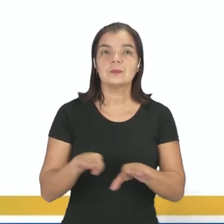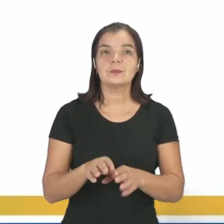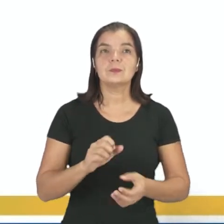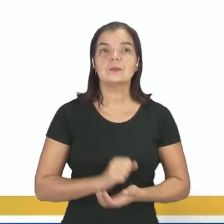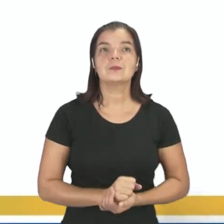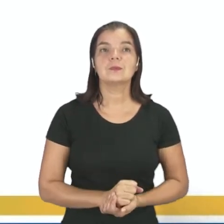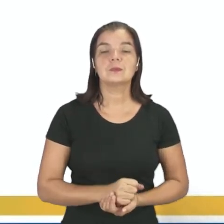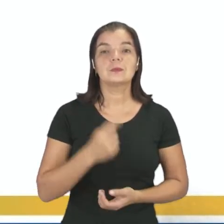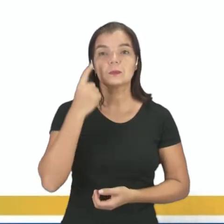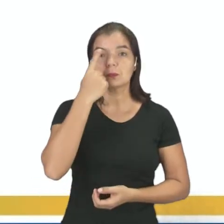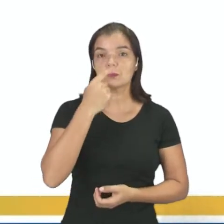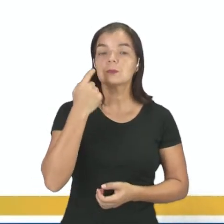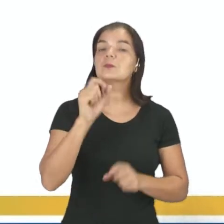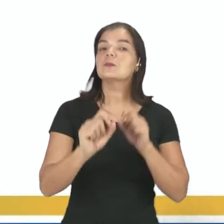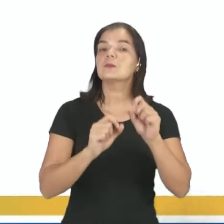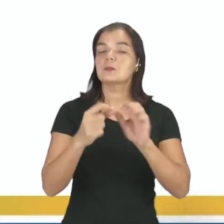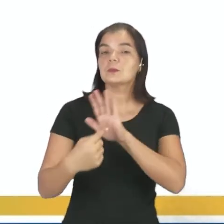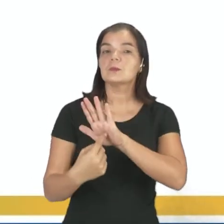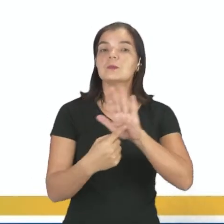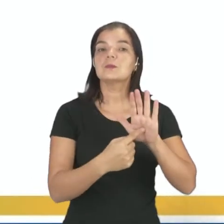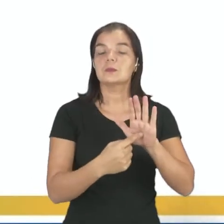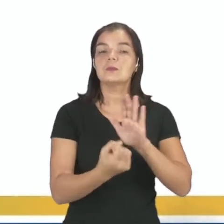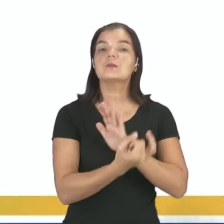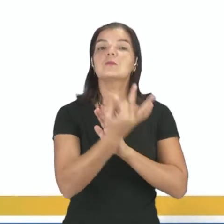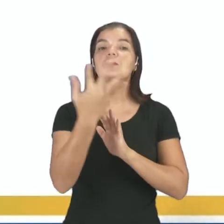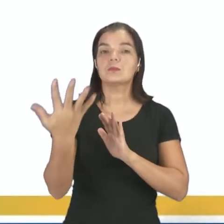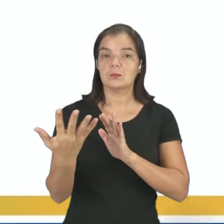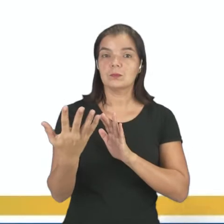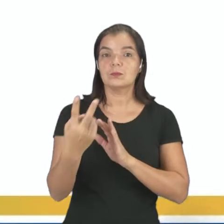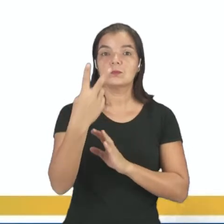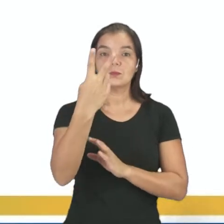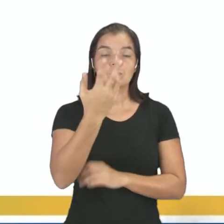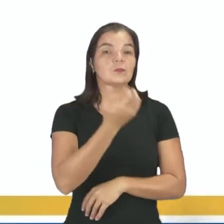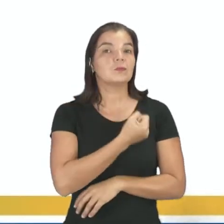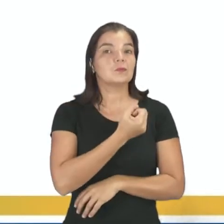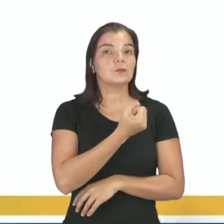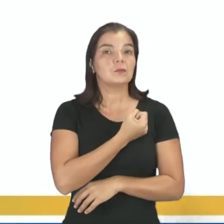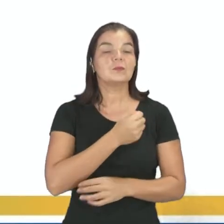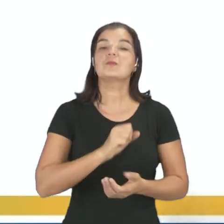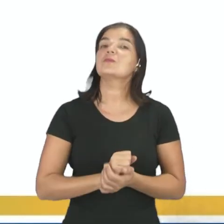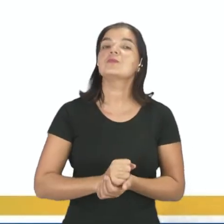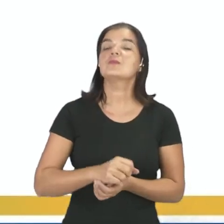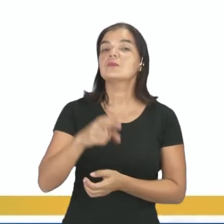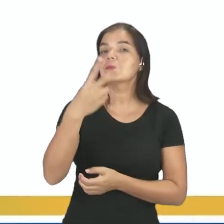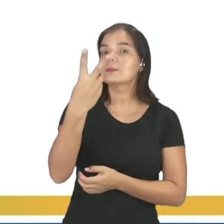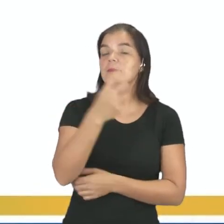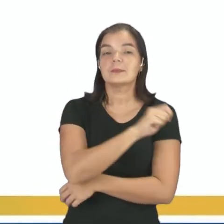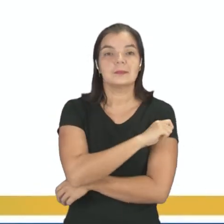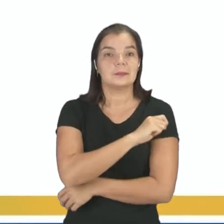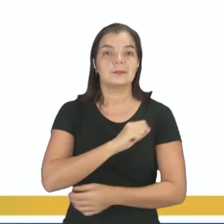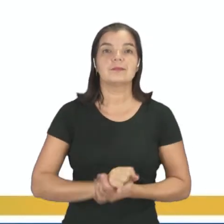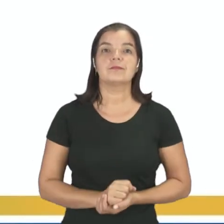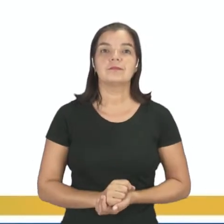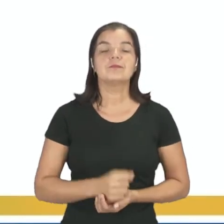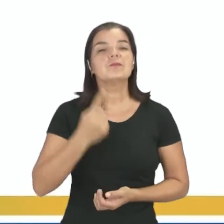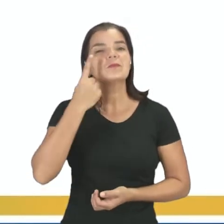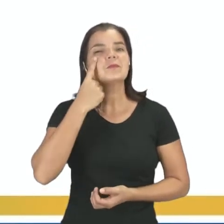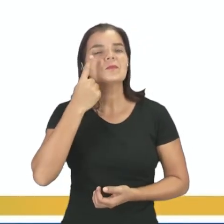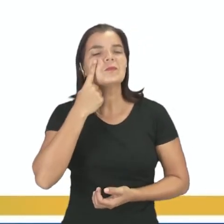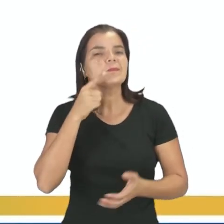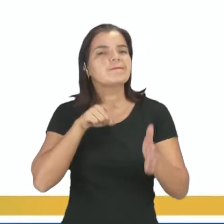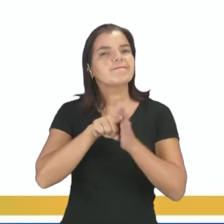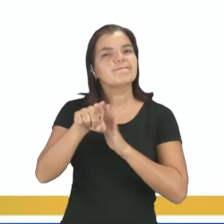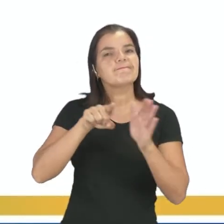que esse olhar corresponde à quantidade de 2 alunos. Conforme a pergunta que foi feita,